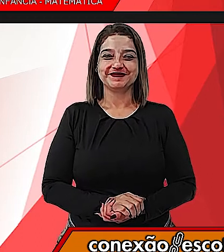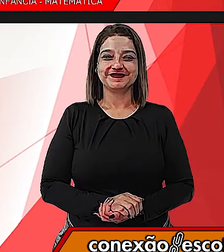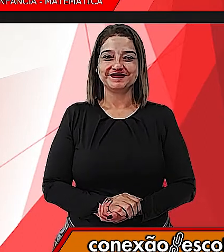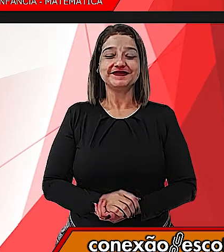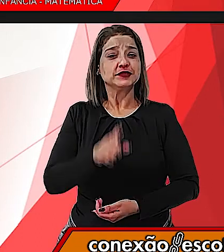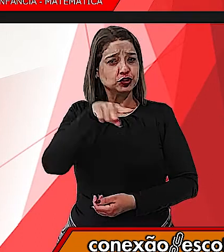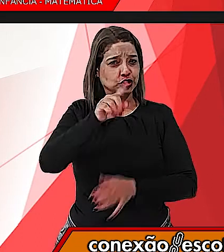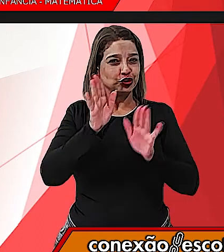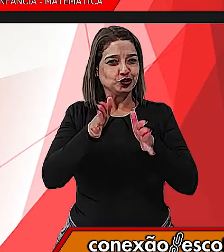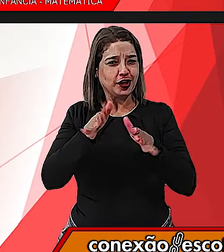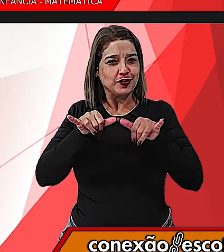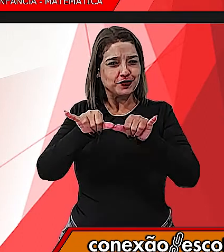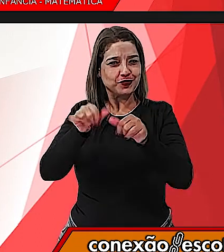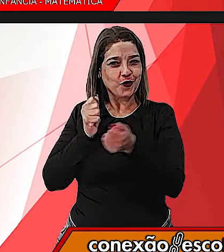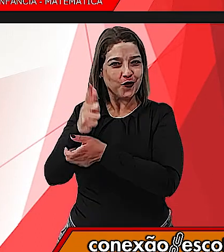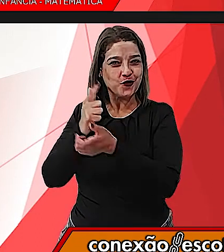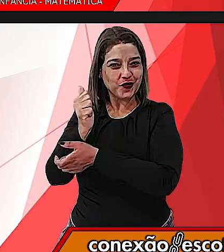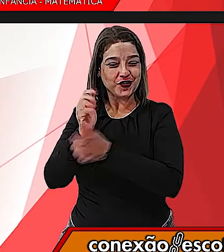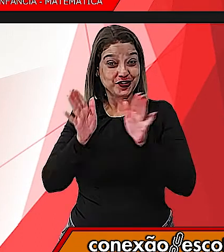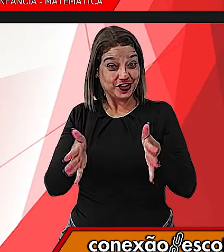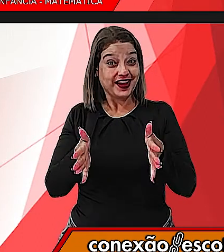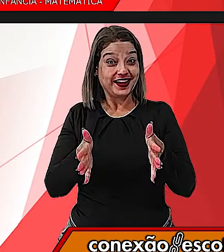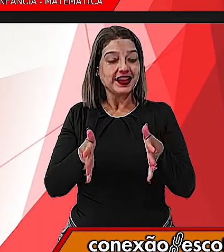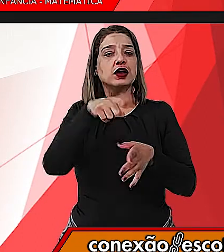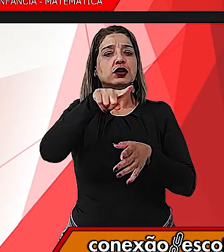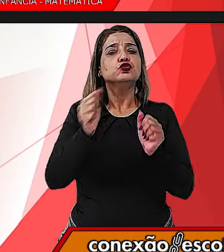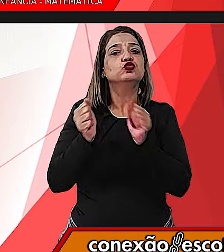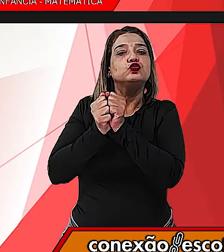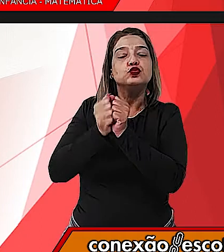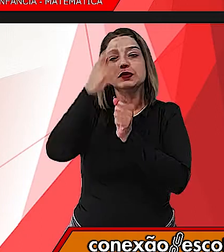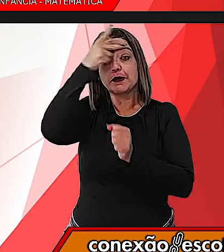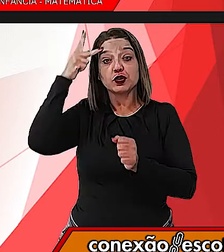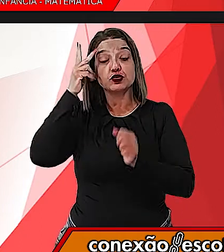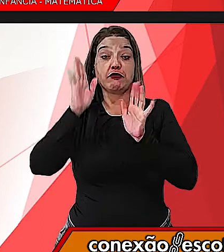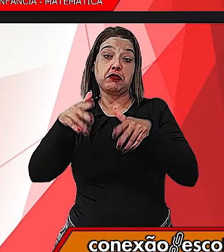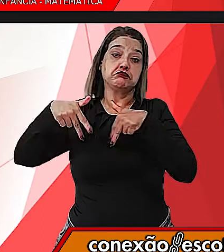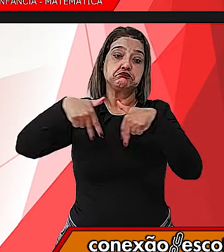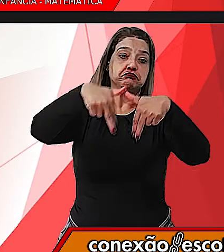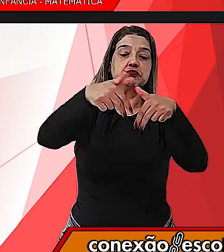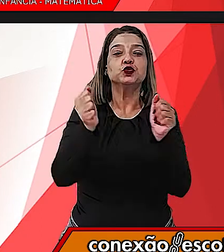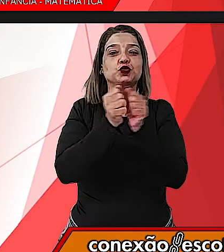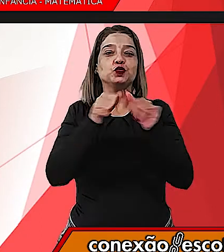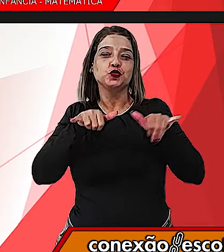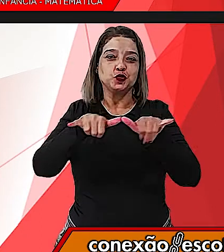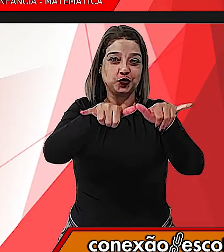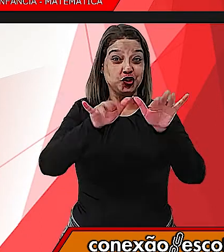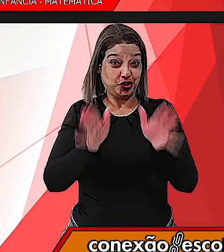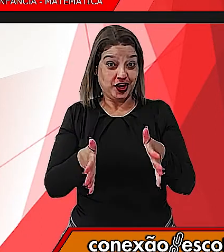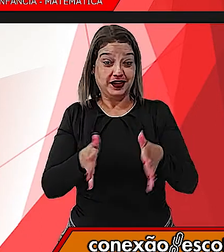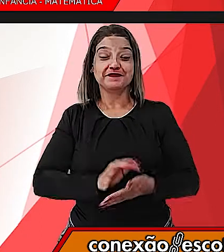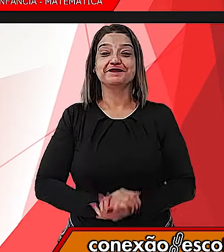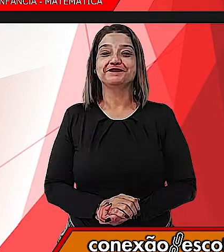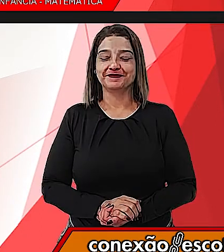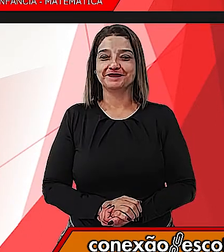Você já fez compras no supermercado? Já acompanhou alguém que foi fazer compras no supermercado?